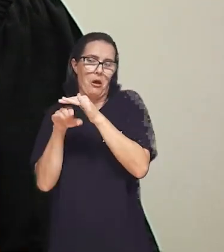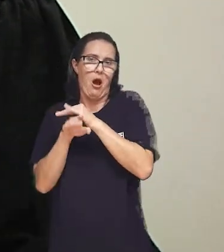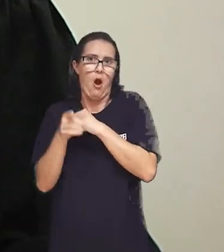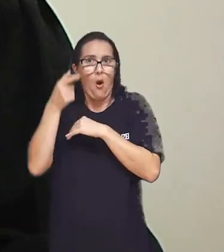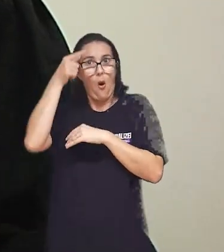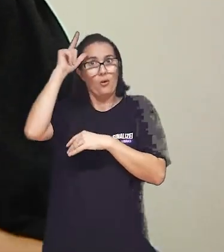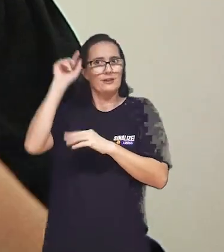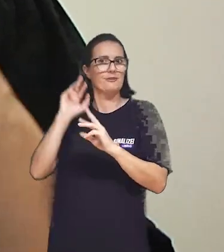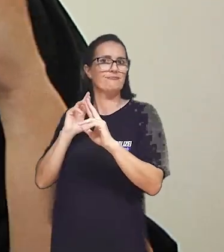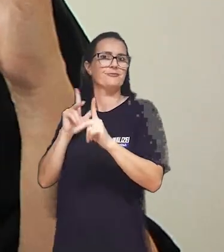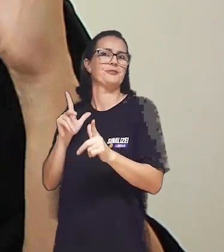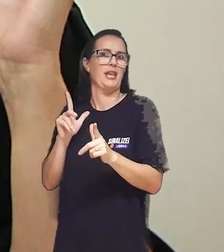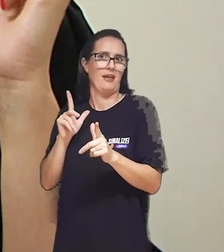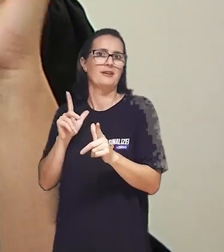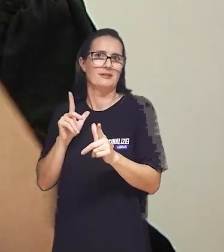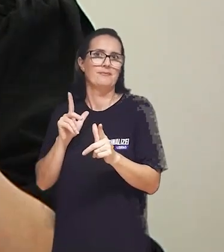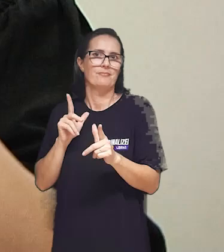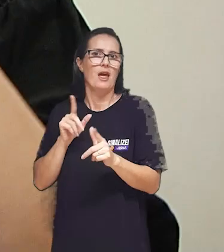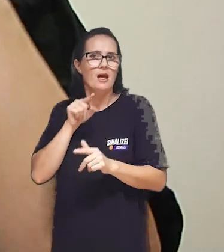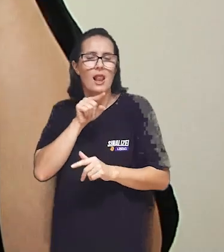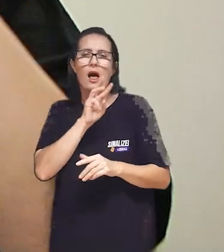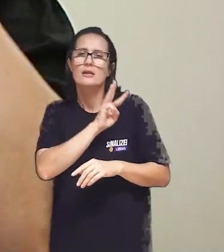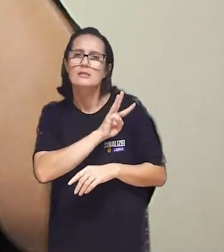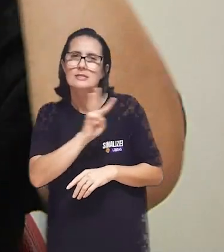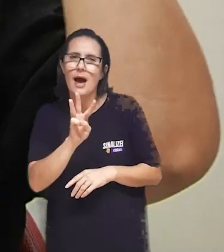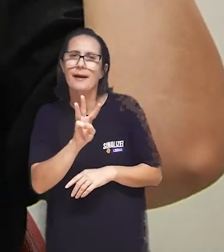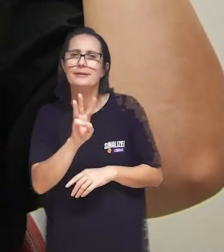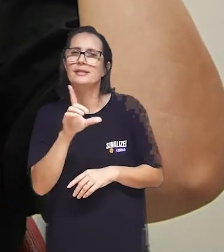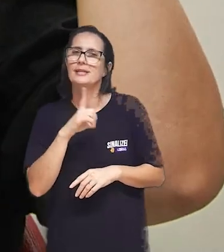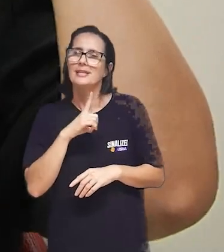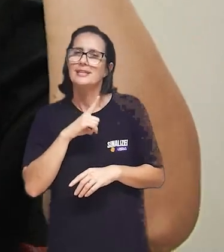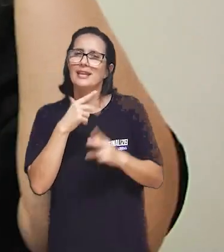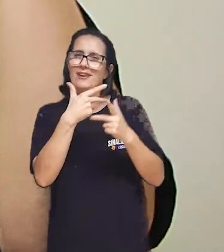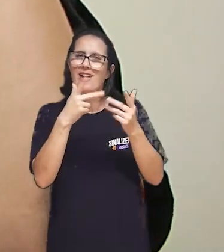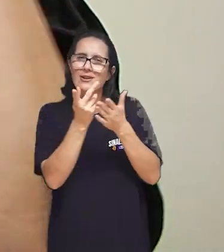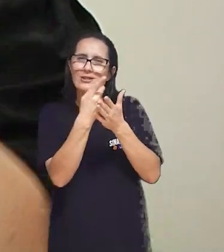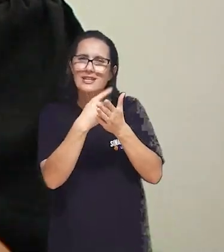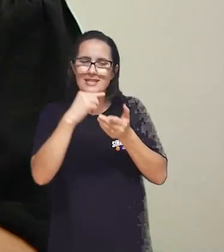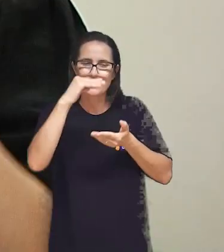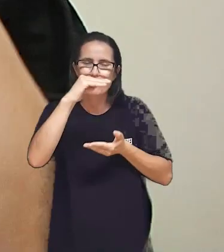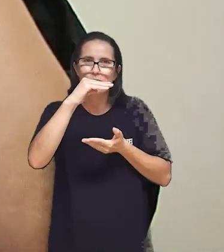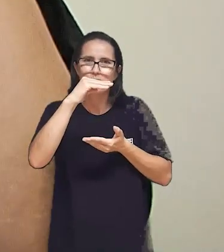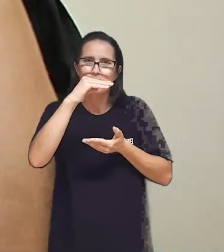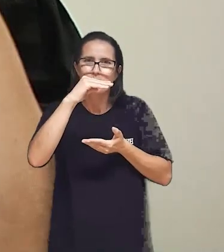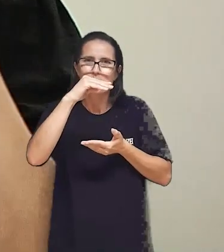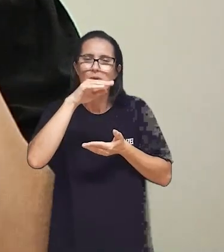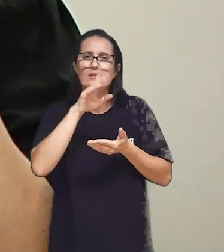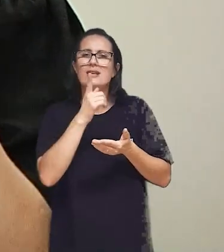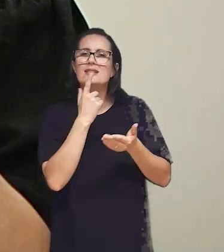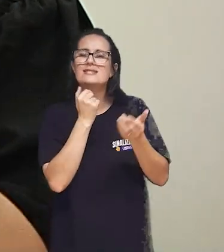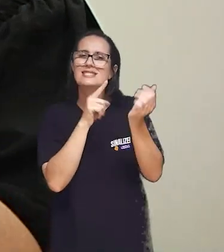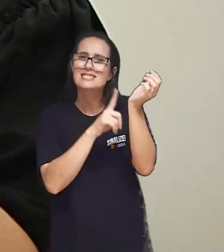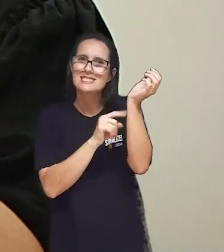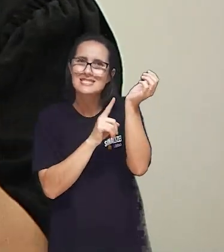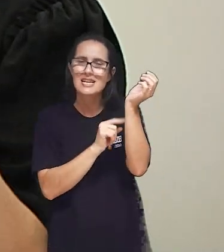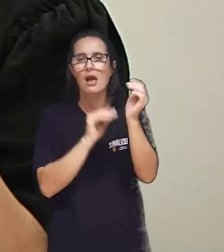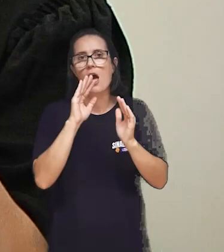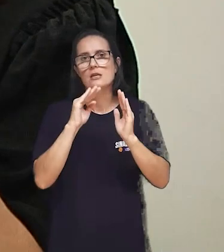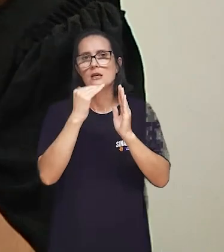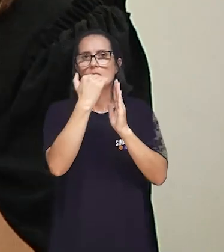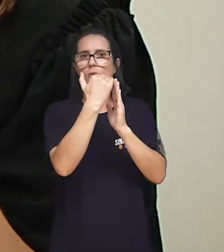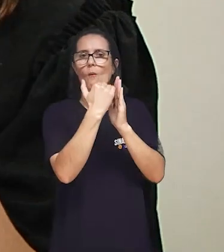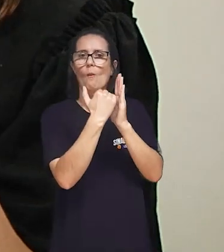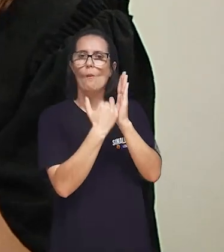estoque de ontem. E lá no nosso site, nós temos várias bolsinhas de sangue, e essas bolsinhas, elas podem